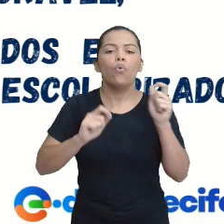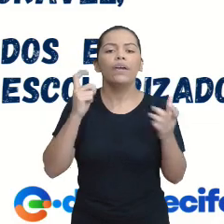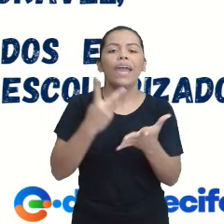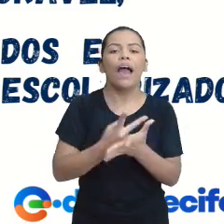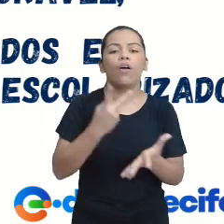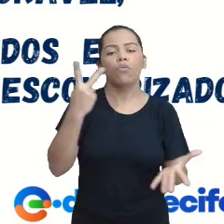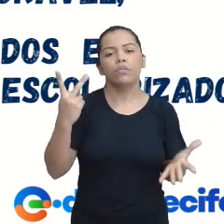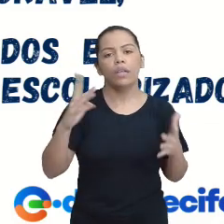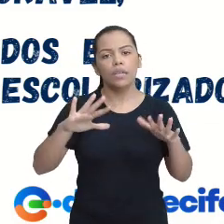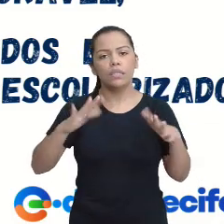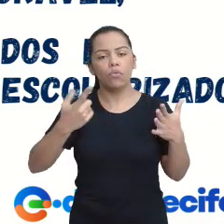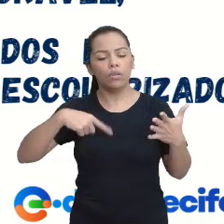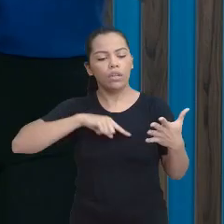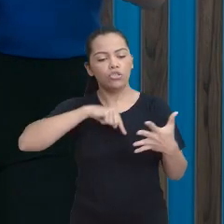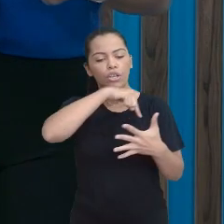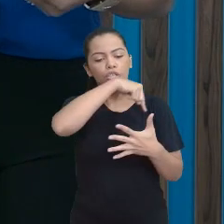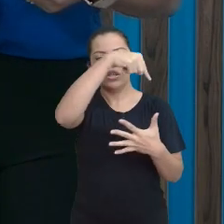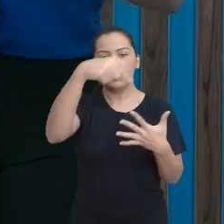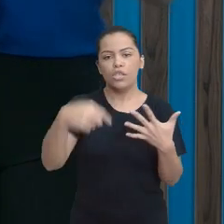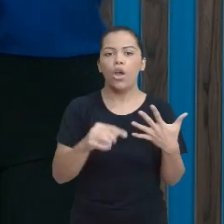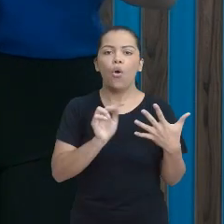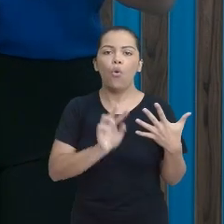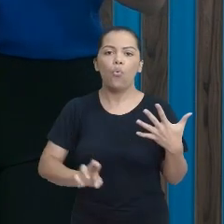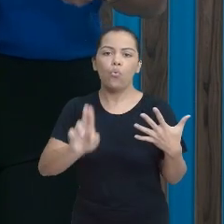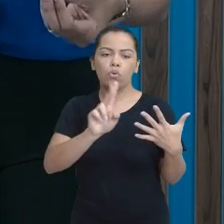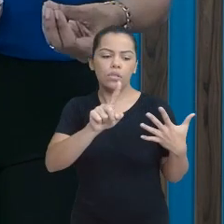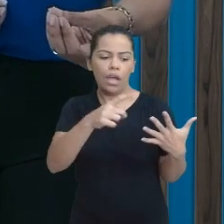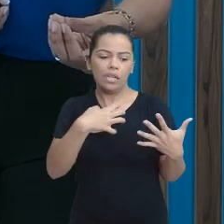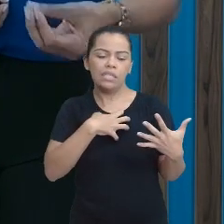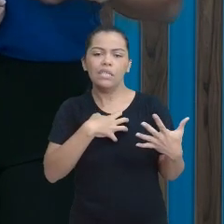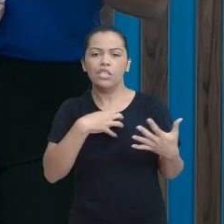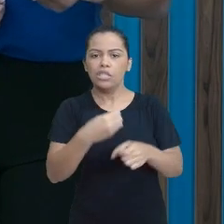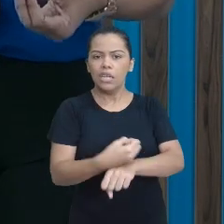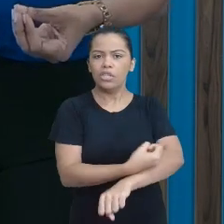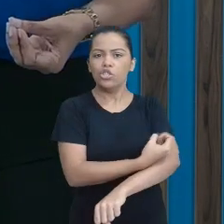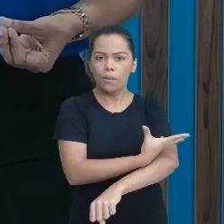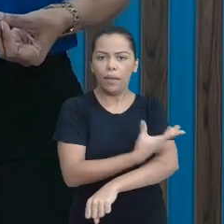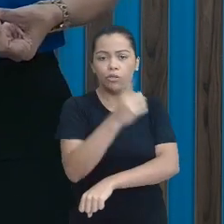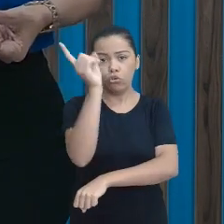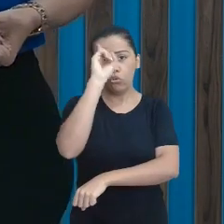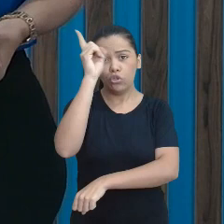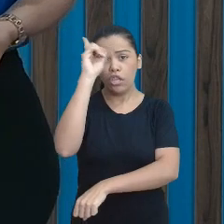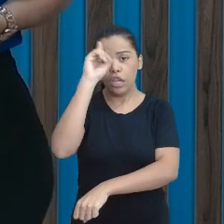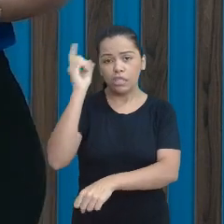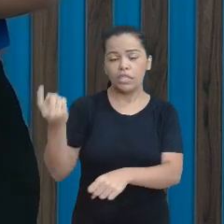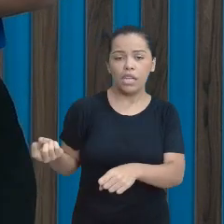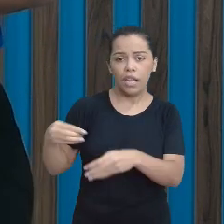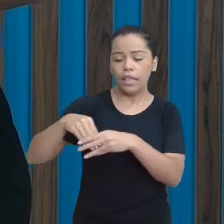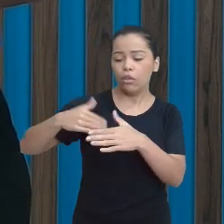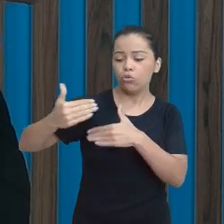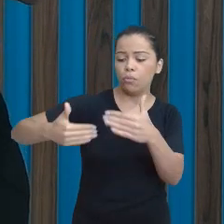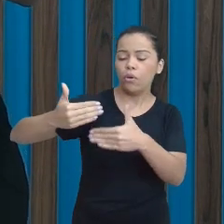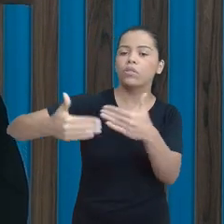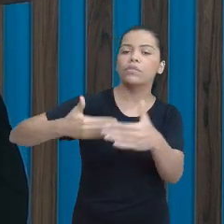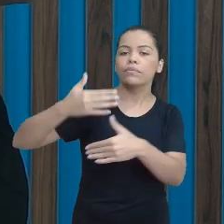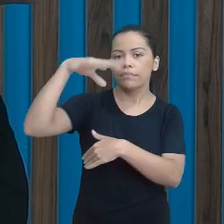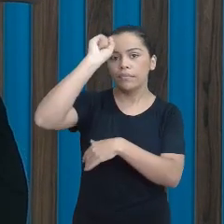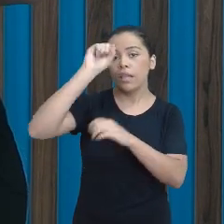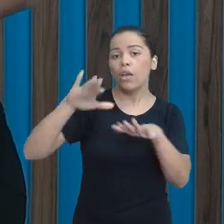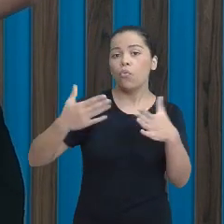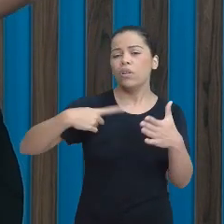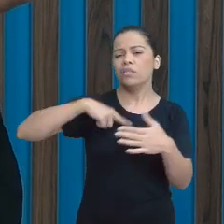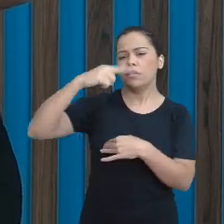essas habilidades, que essas sensações, elas trazem no dia a dia para o processo de aprendizagem? Quando a gente pensa